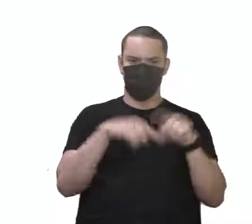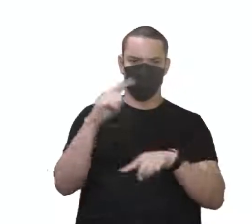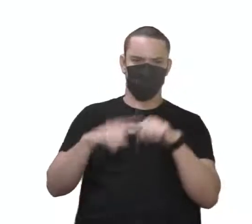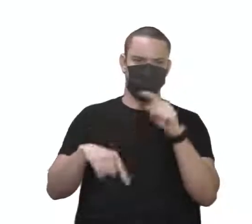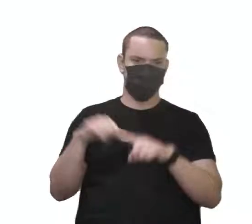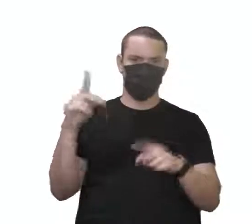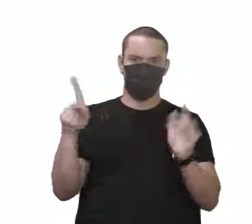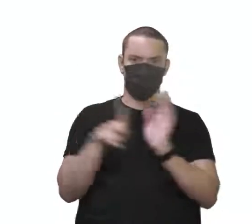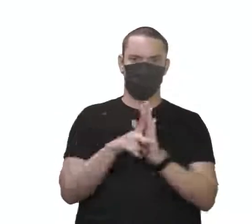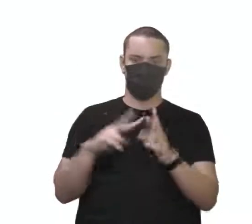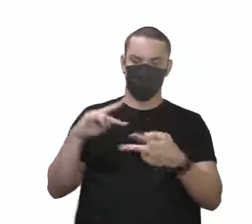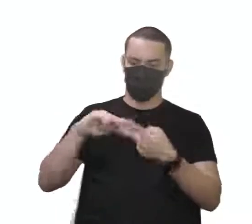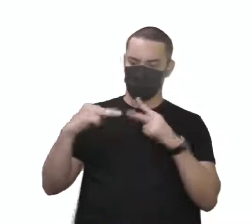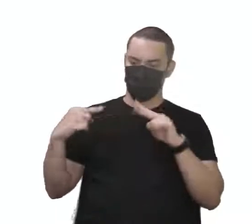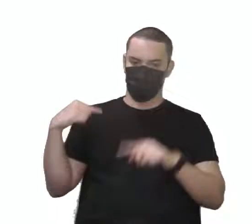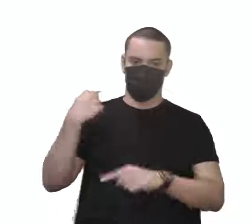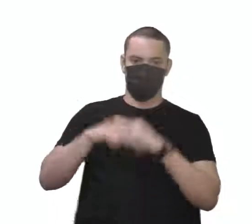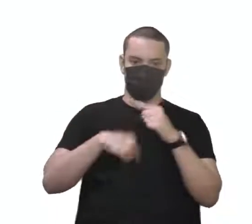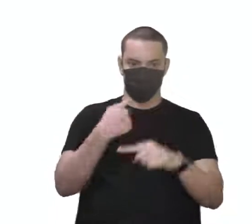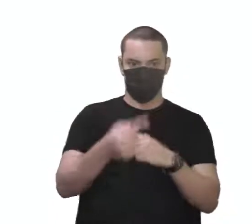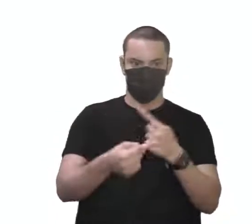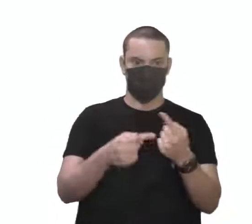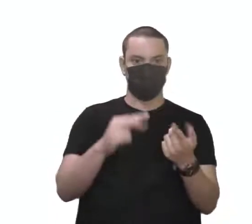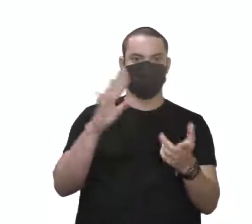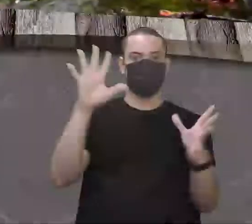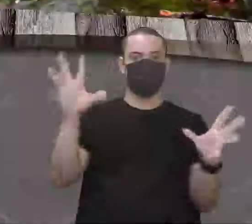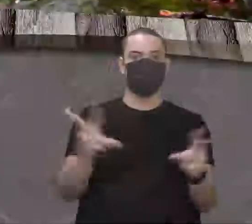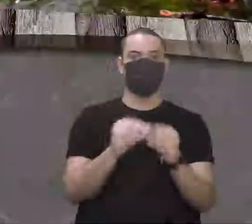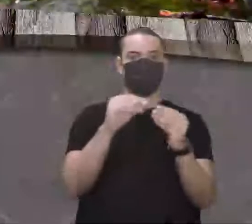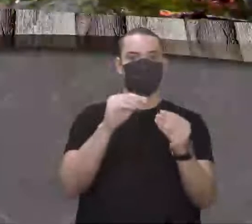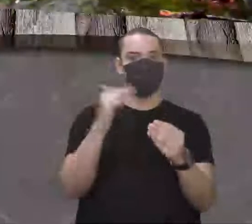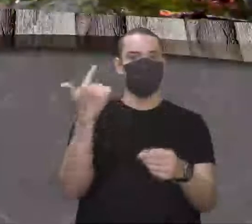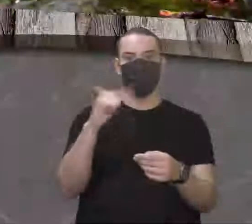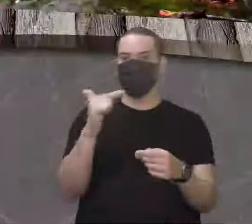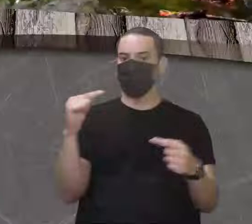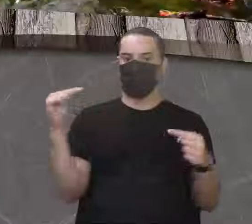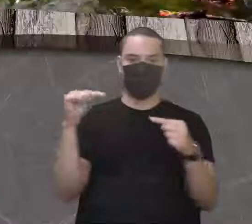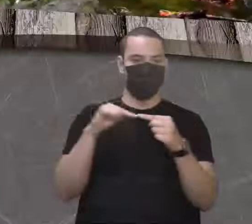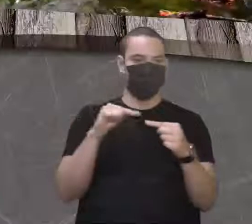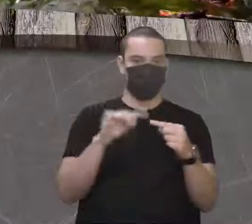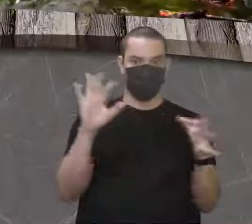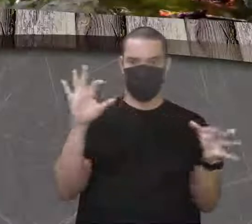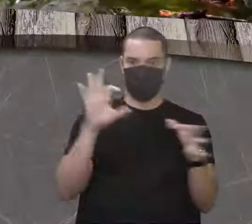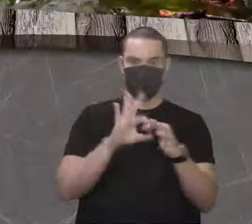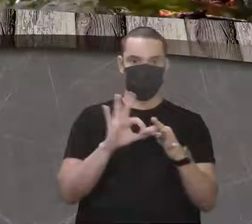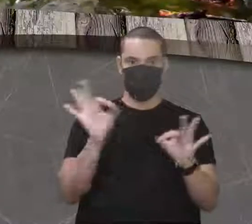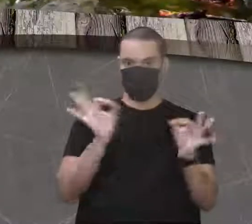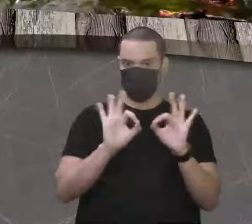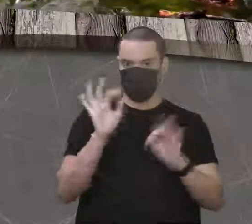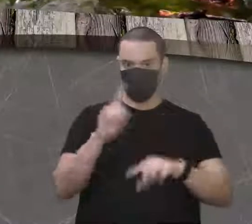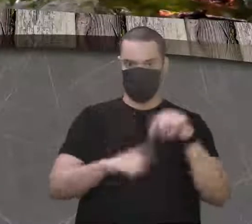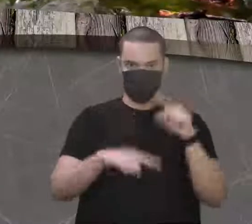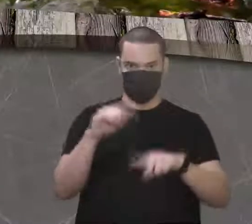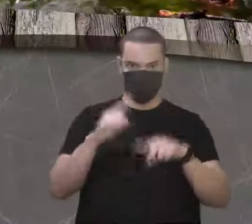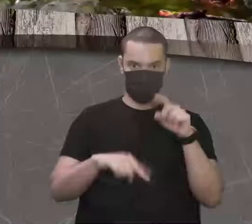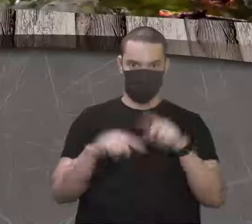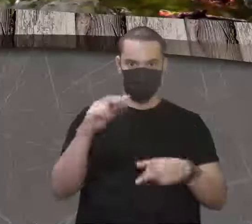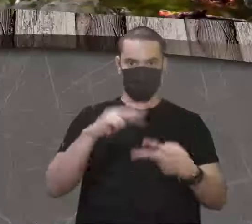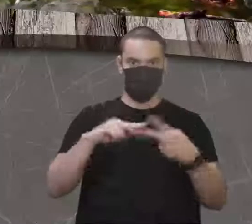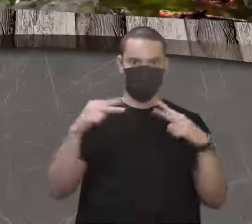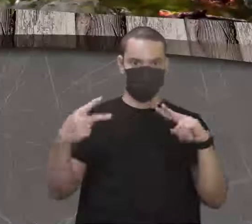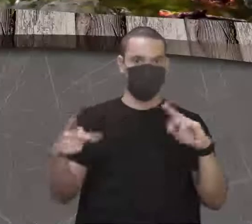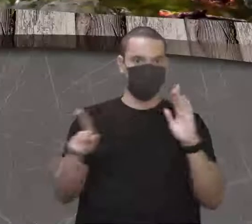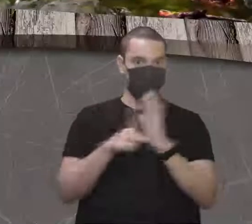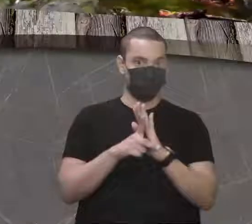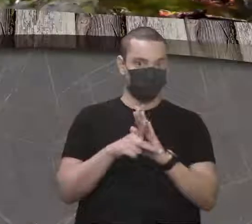material genético, né, circular, que não tem combinação, não tem associação nenhuma com o material do DNA